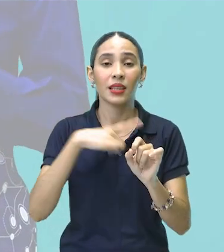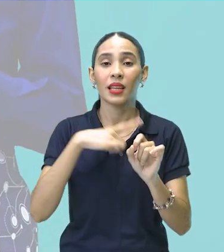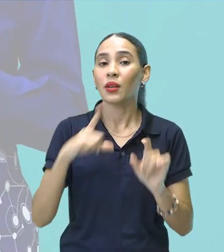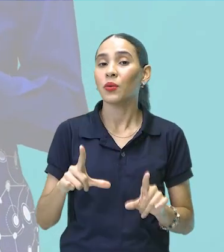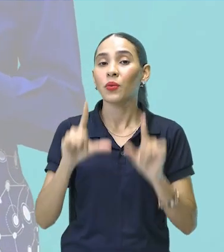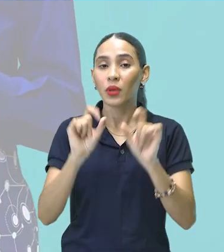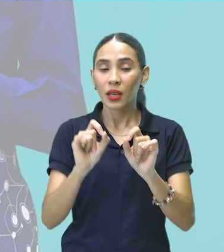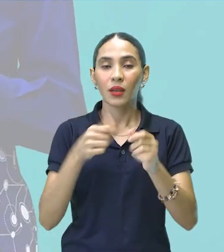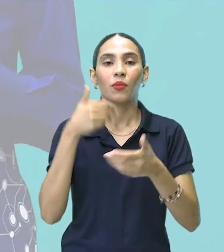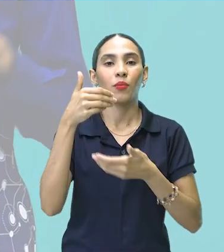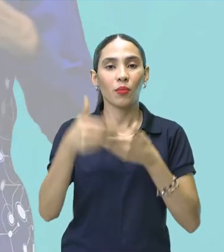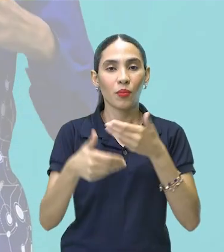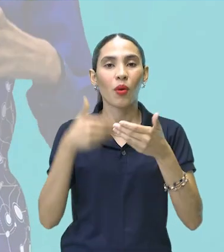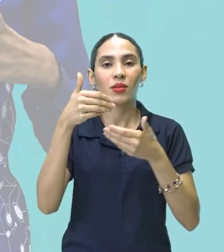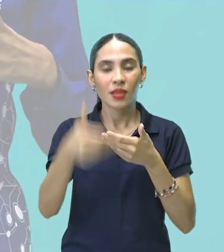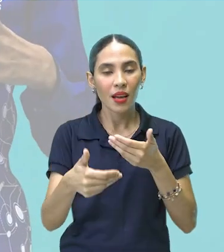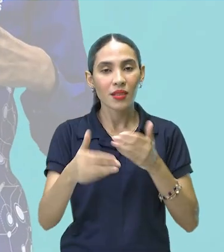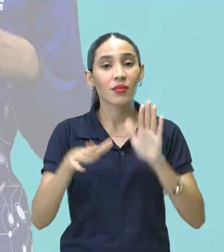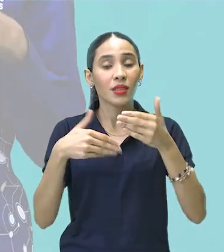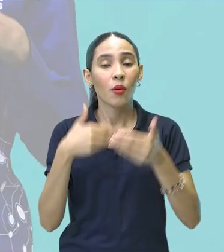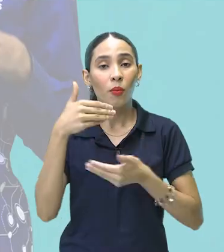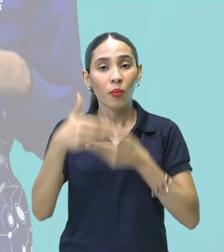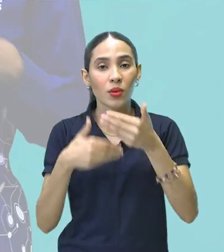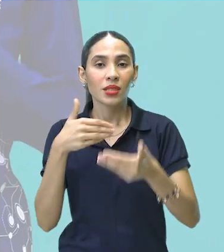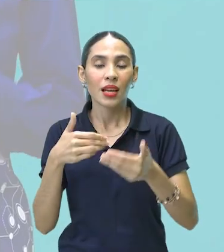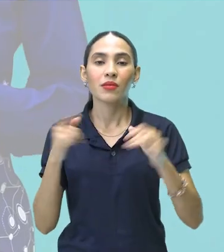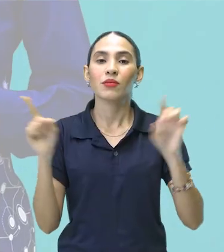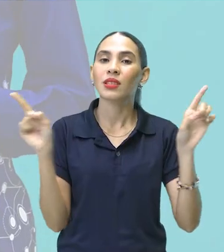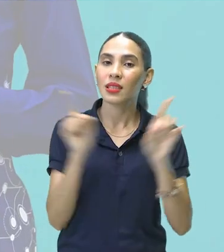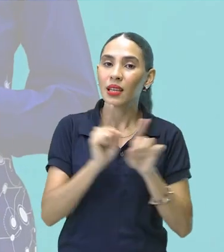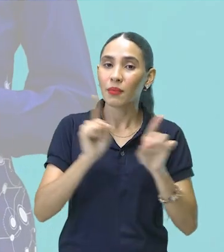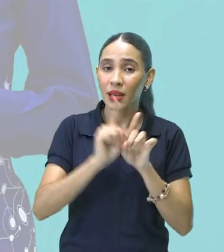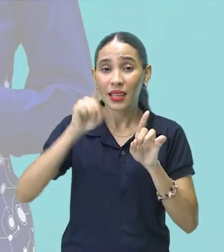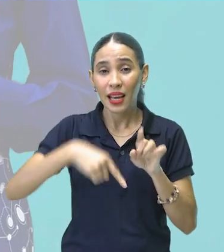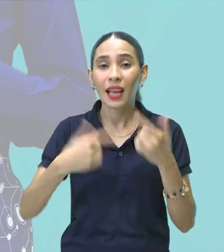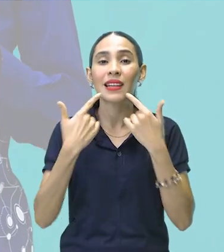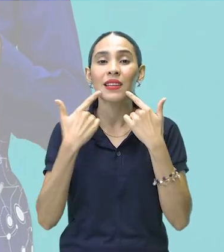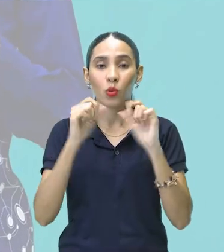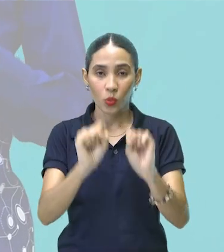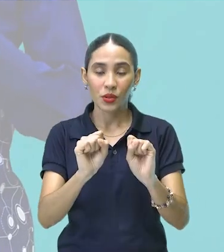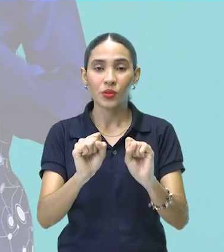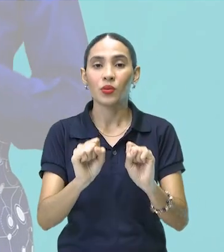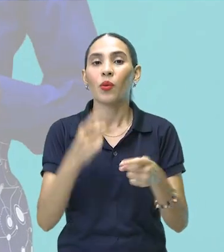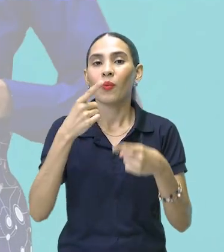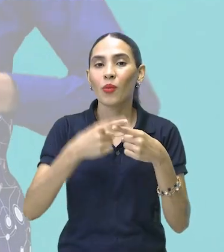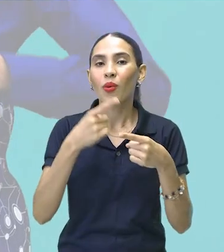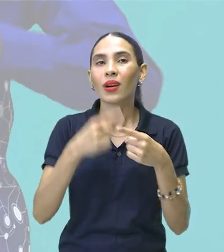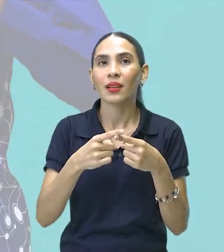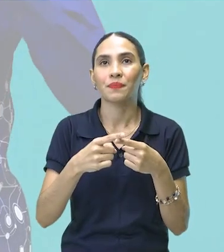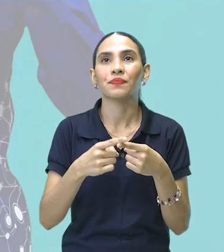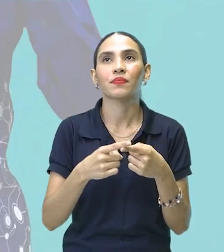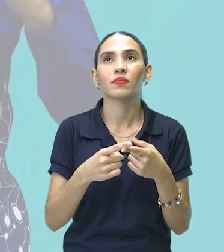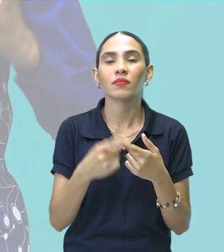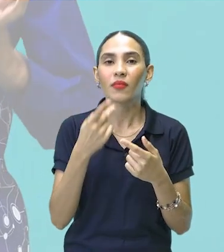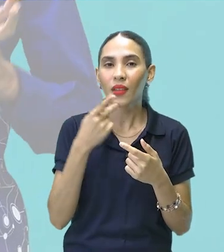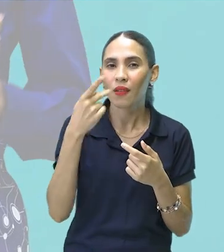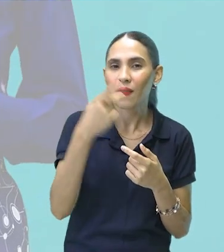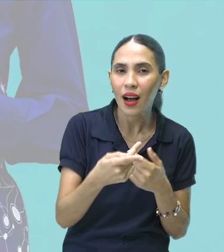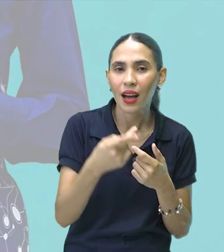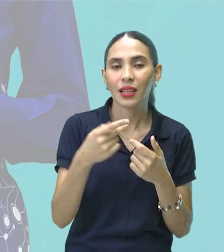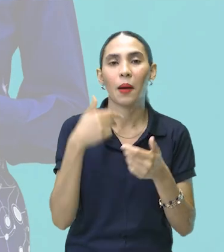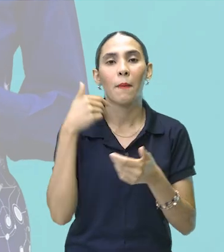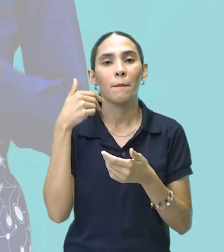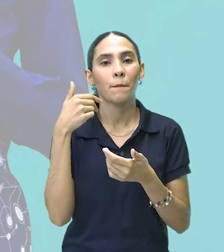Um processo. E esse processo, ele também é linguístico. Porque quando a gente fala desse